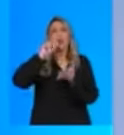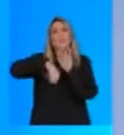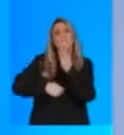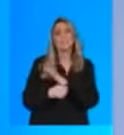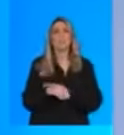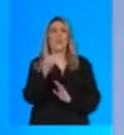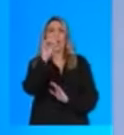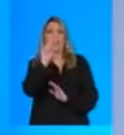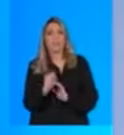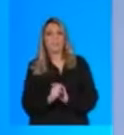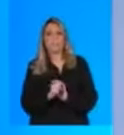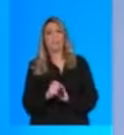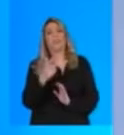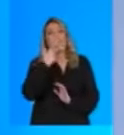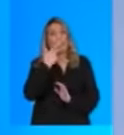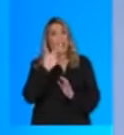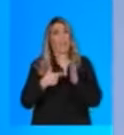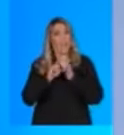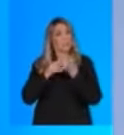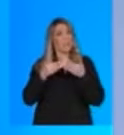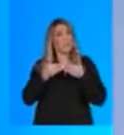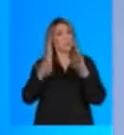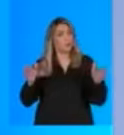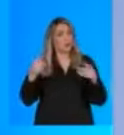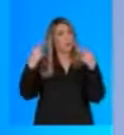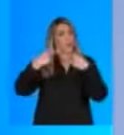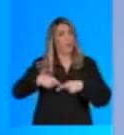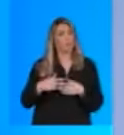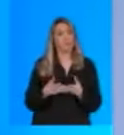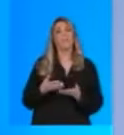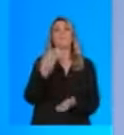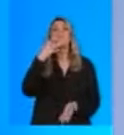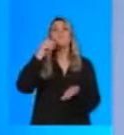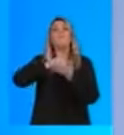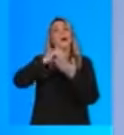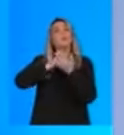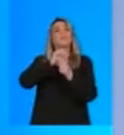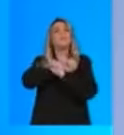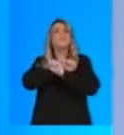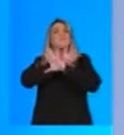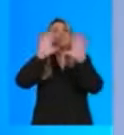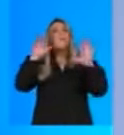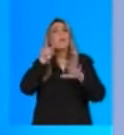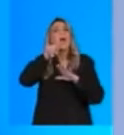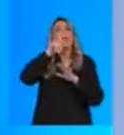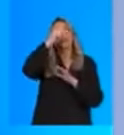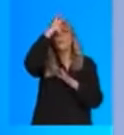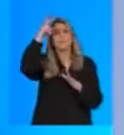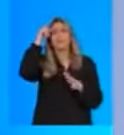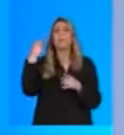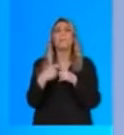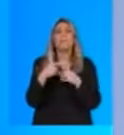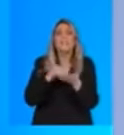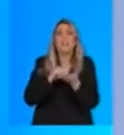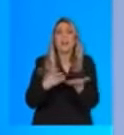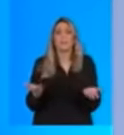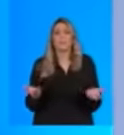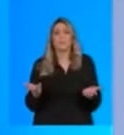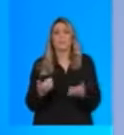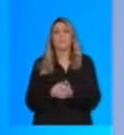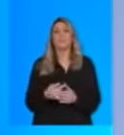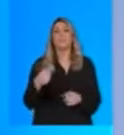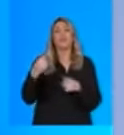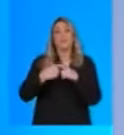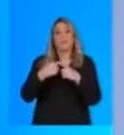oss por exemplo eu falei na abertura aqui do nosso debate que falta transparência para essa prefeitura E por que falta transparência